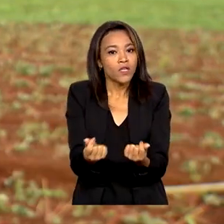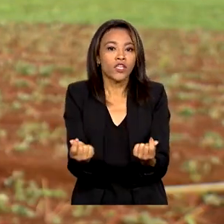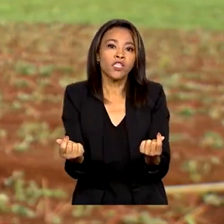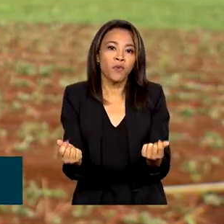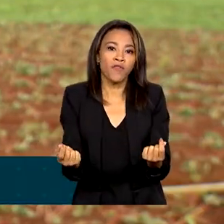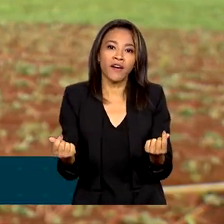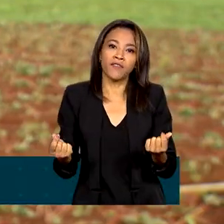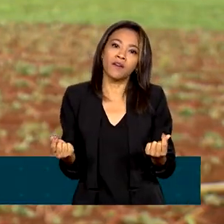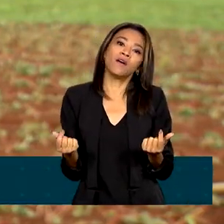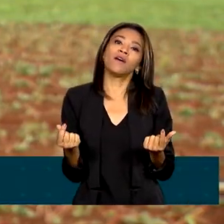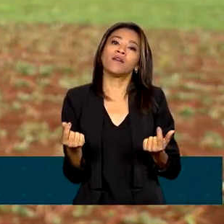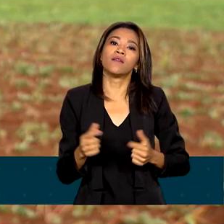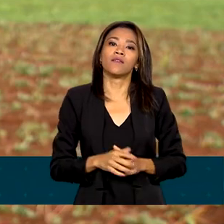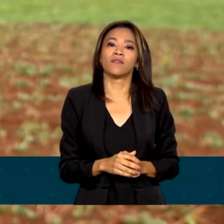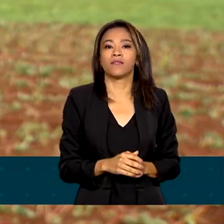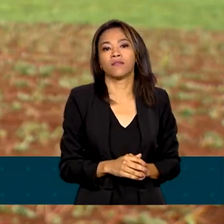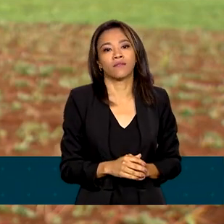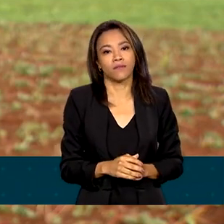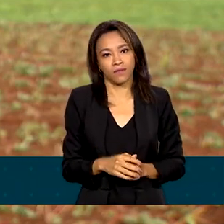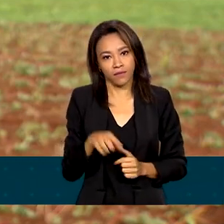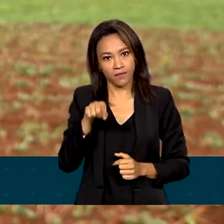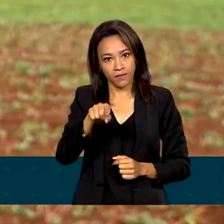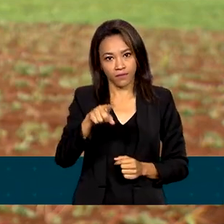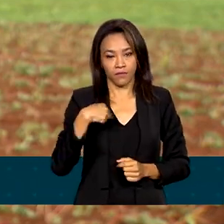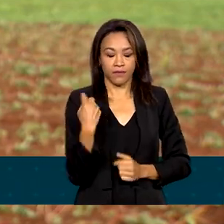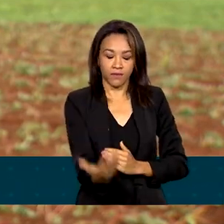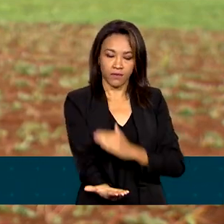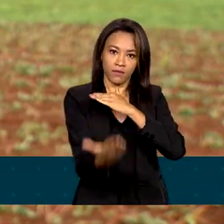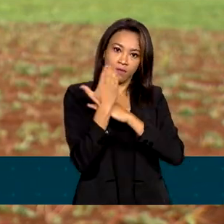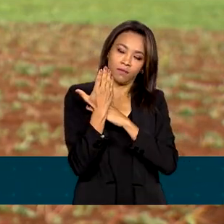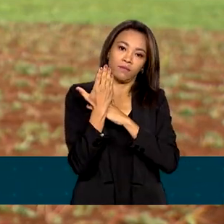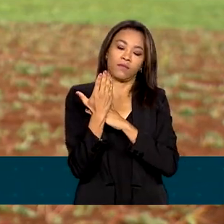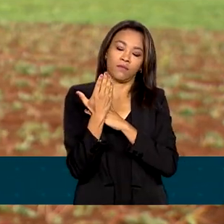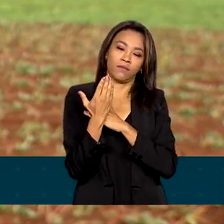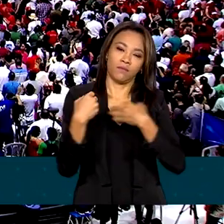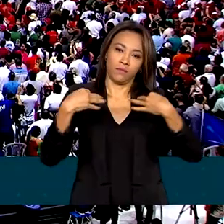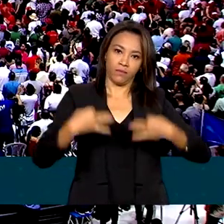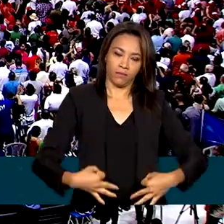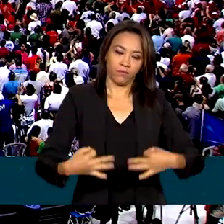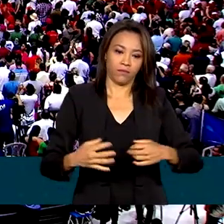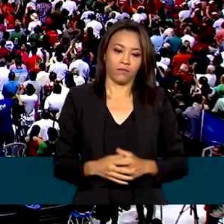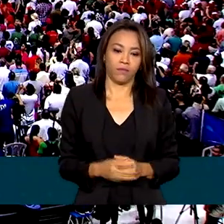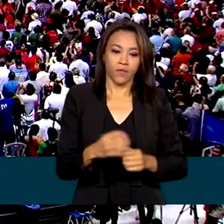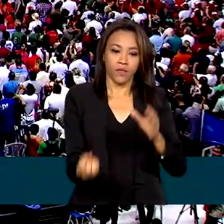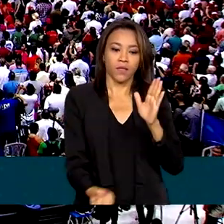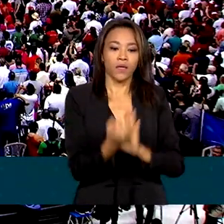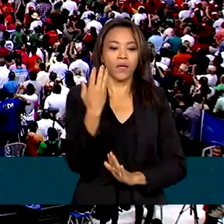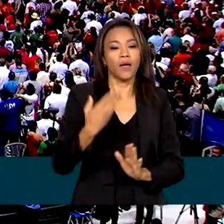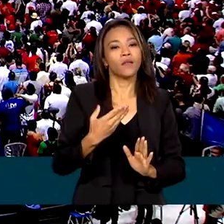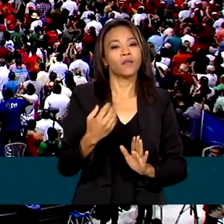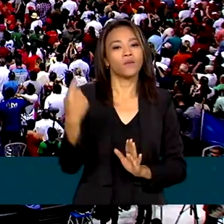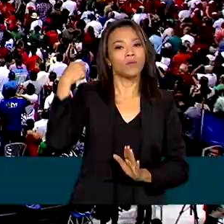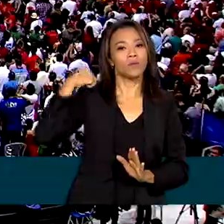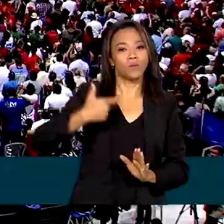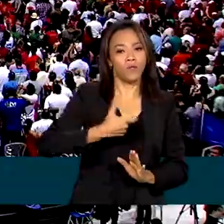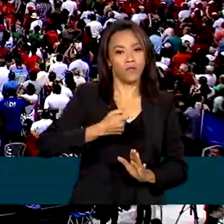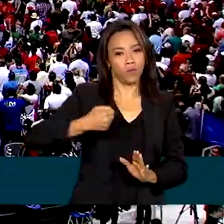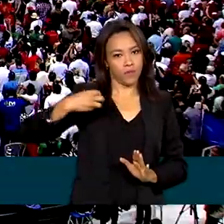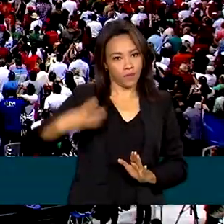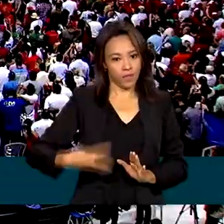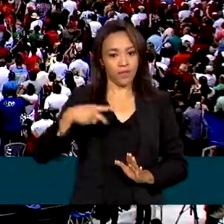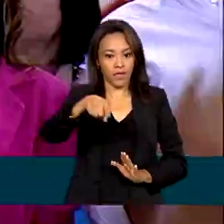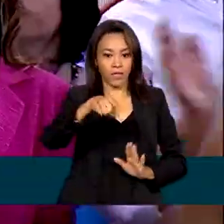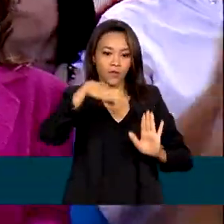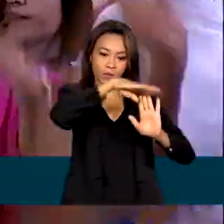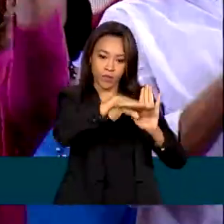da mercadoria, então os preços dão uma segurada e ajuda nós, né, que chega na época certinha que a gente precisa, né? Criado em 2003, o programa de aquisição